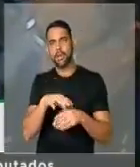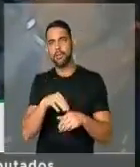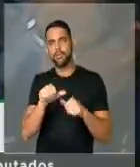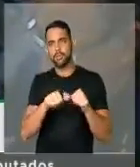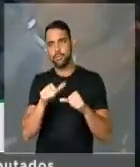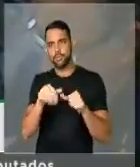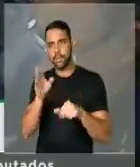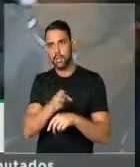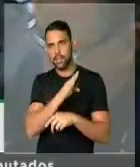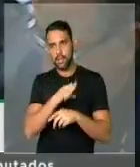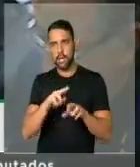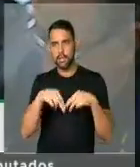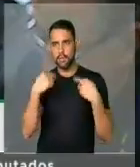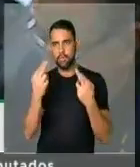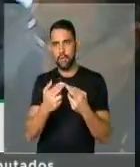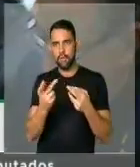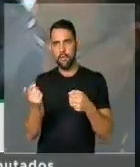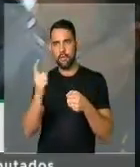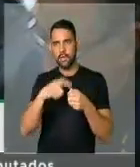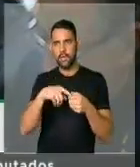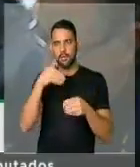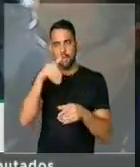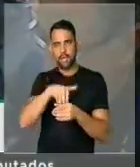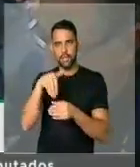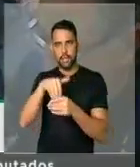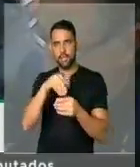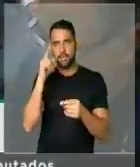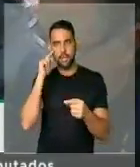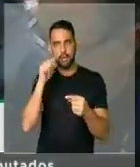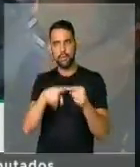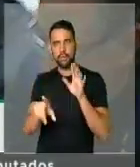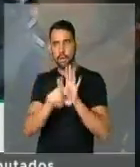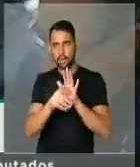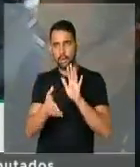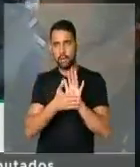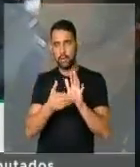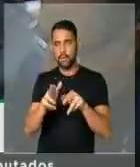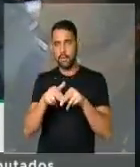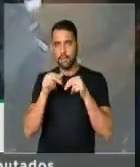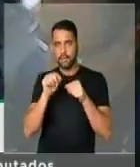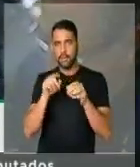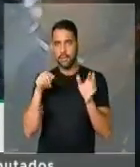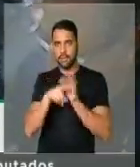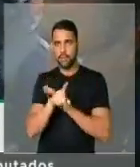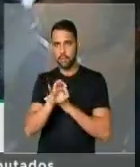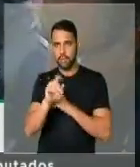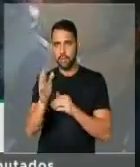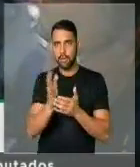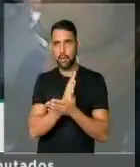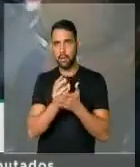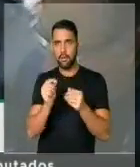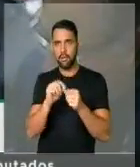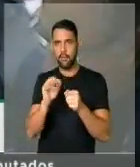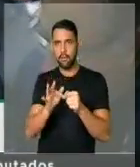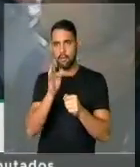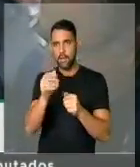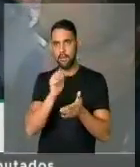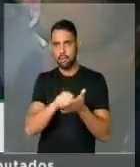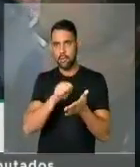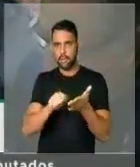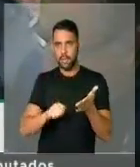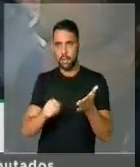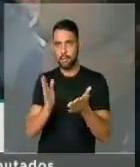suspender a sessão e voltaríamos e elegeríamos de acordo com a lei. Portanto, eu faço essa questão de ordem, que formularei também por